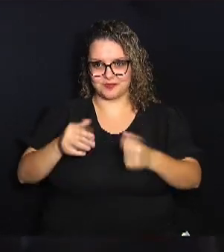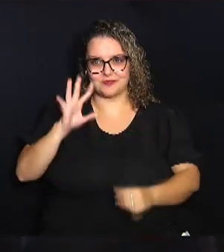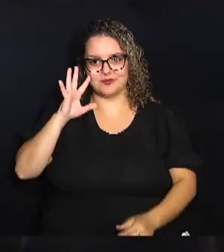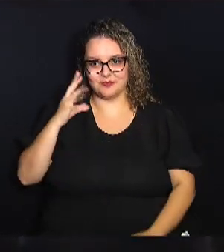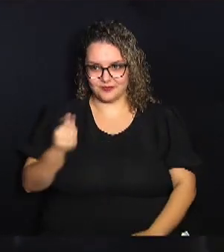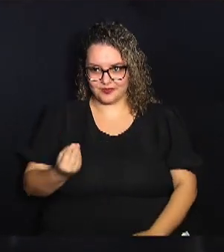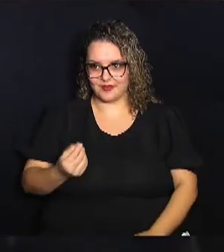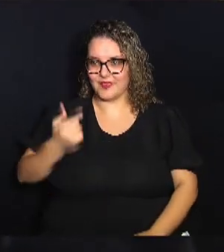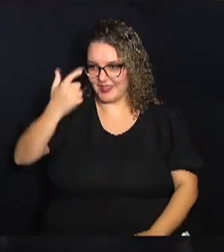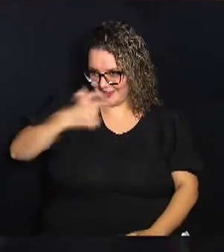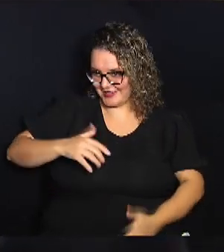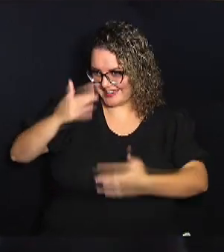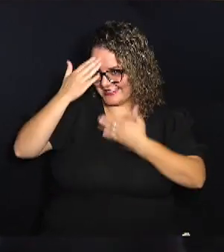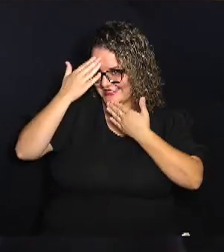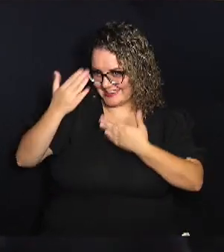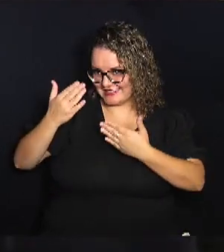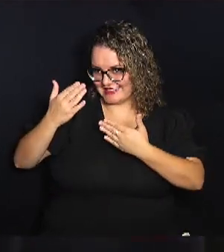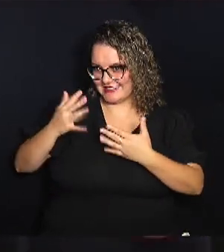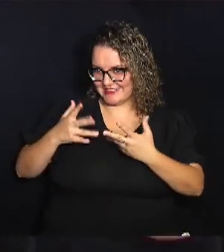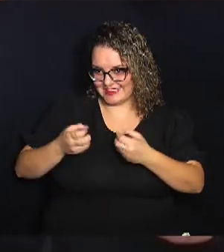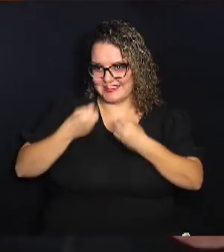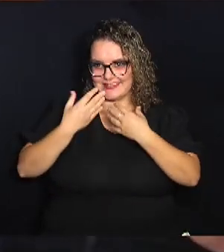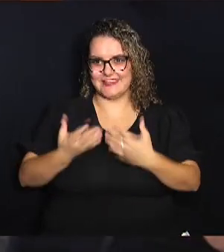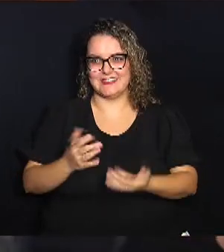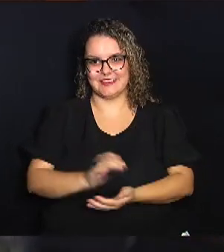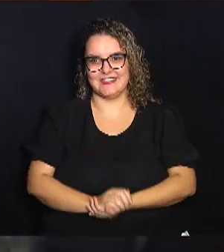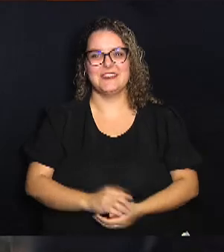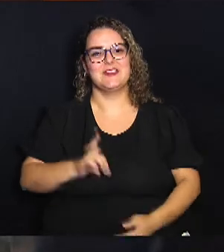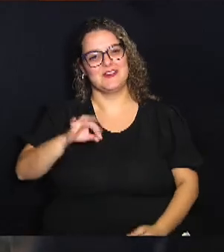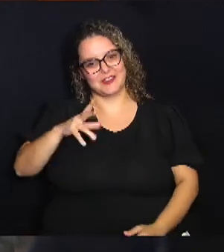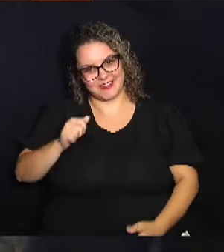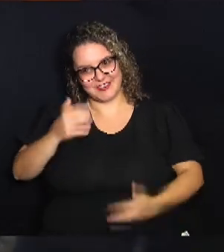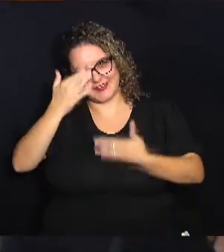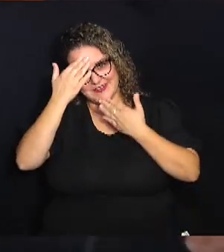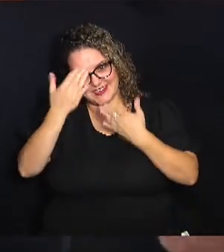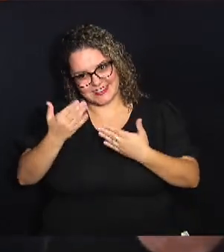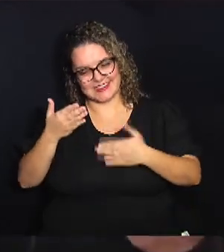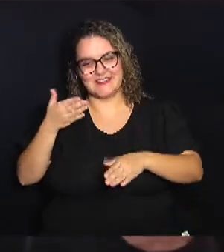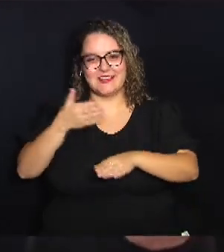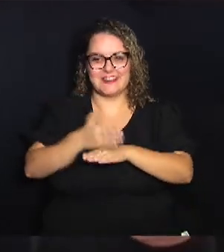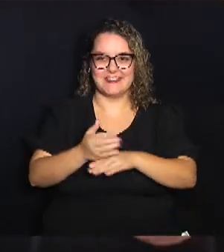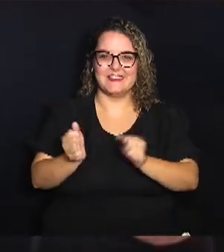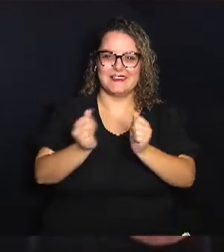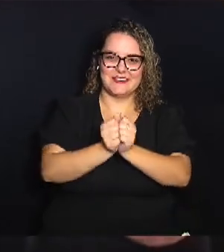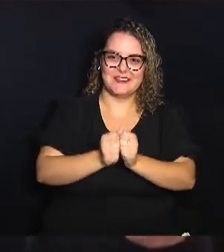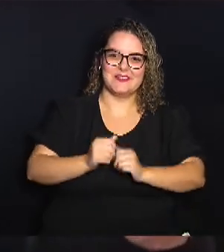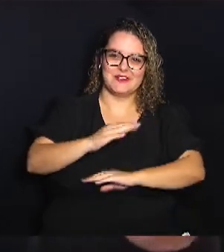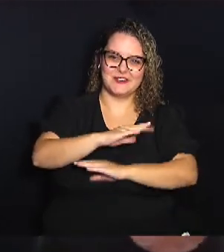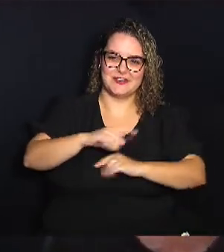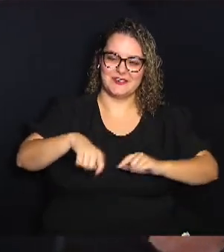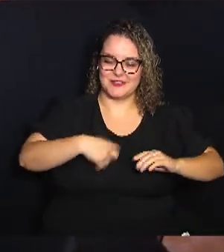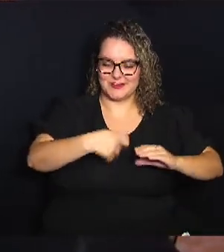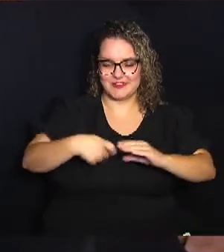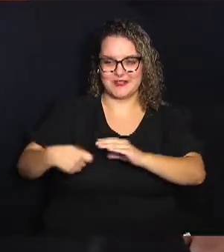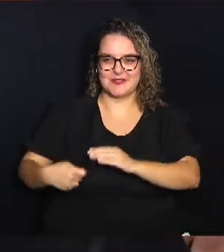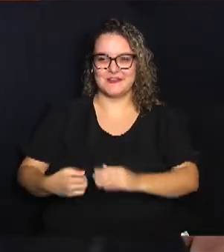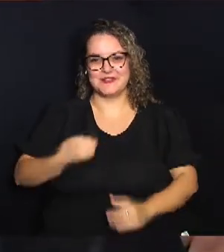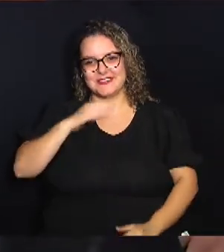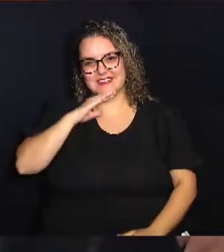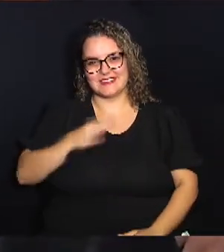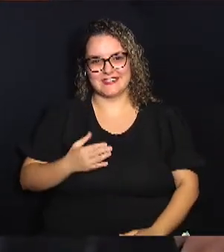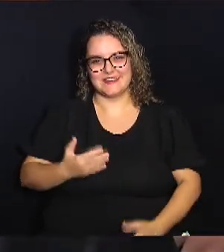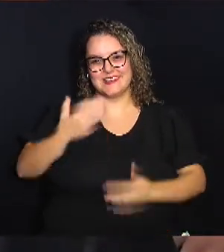viu? Imagina, eu que agradeço e tudo de bom. Dora, muito obrigado também pela participação aqui no Estúdio Câmara. Uma boa tarde para